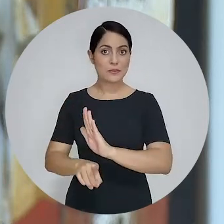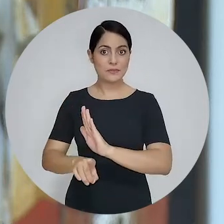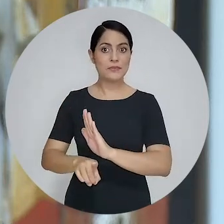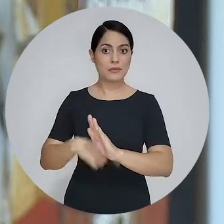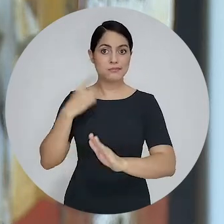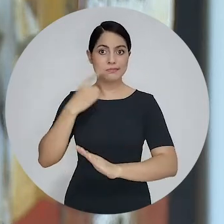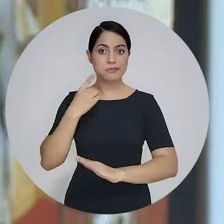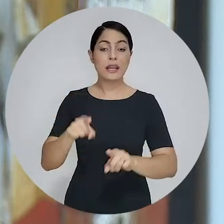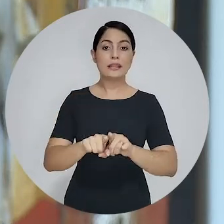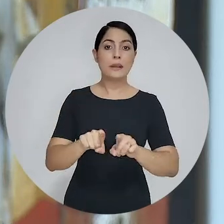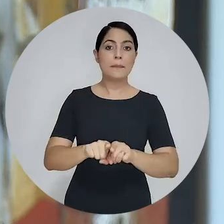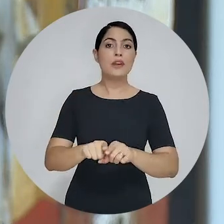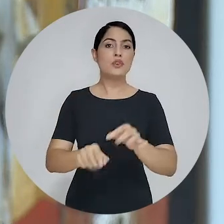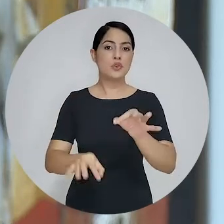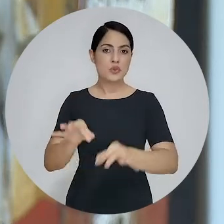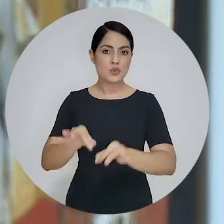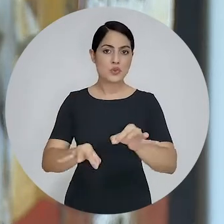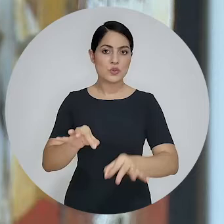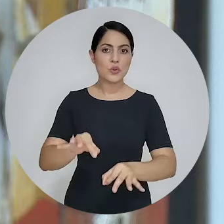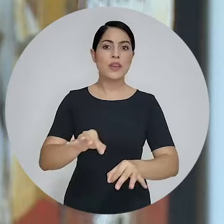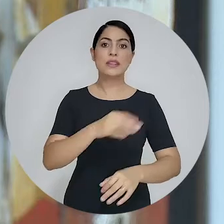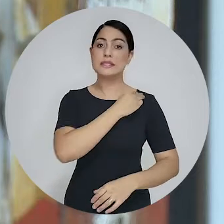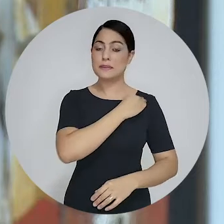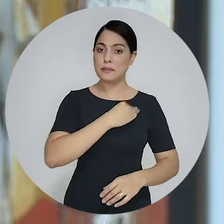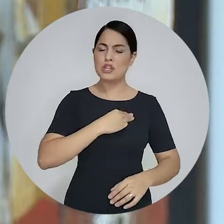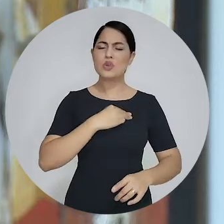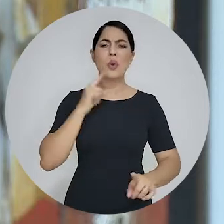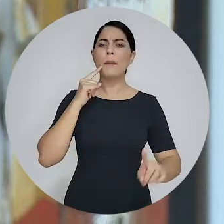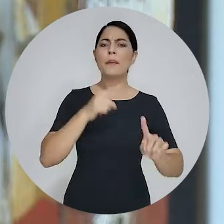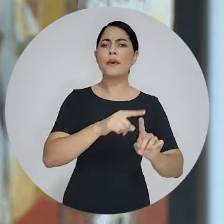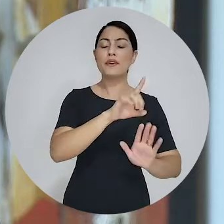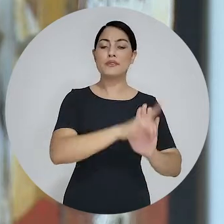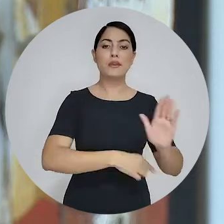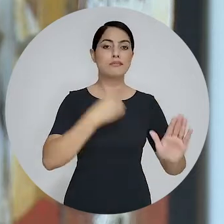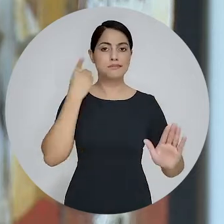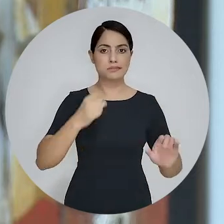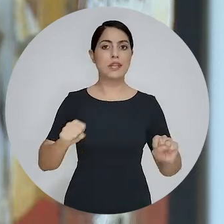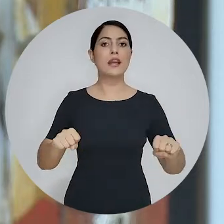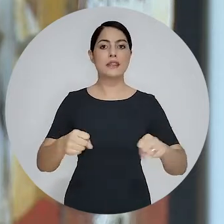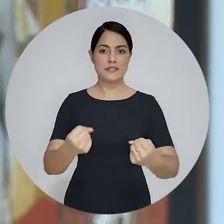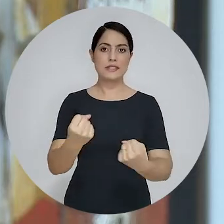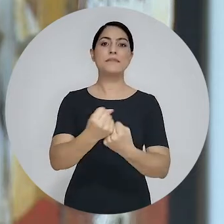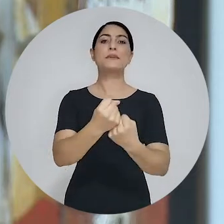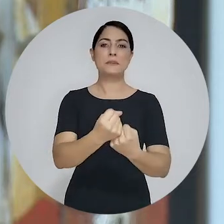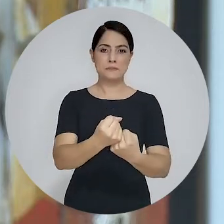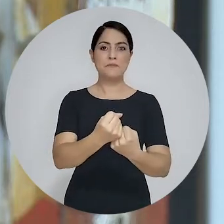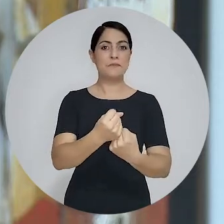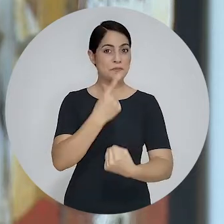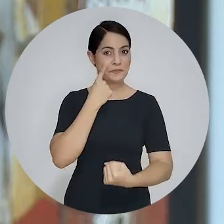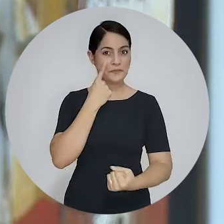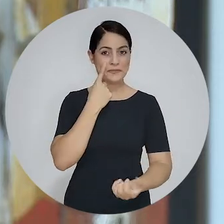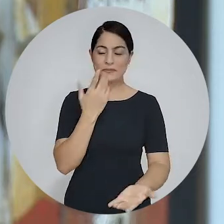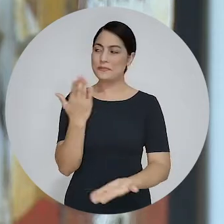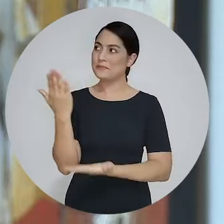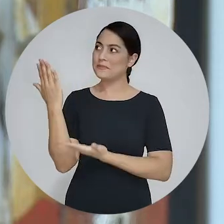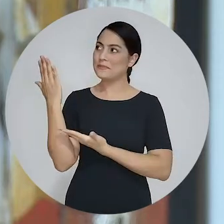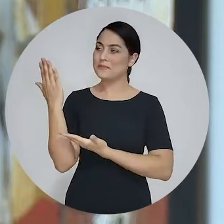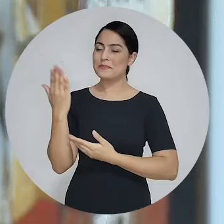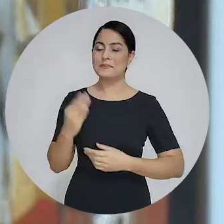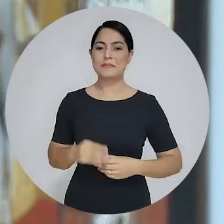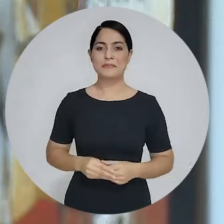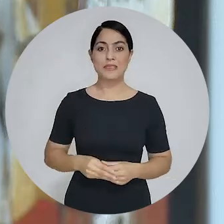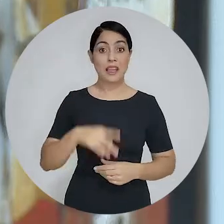prerrogativas, juristas, conselheiros e ministros para debater e propor medidas em defesa das prerrogativas da